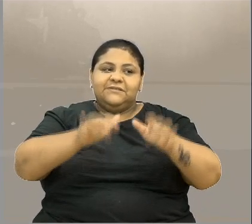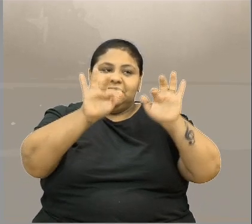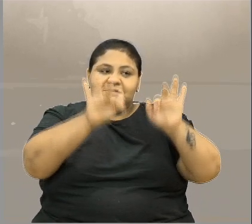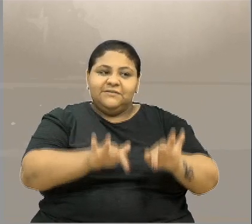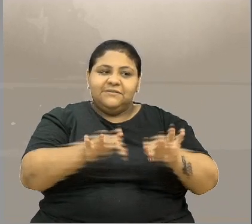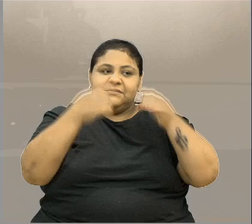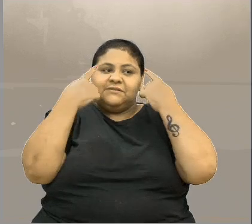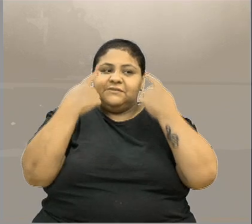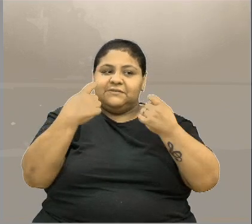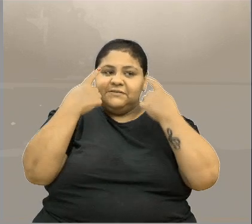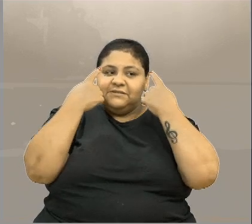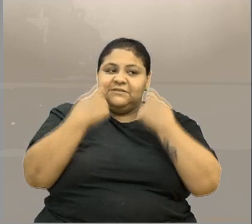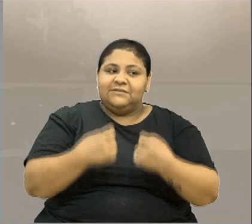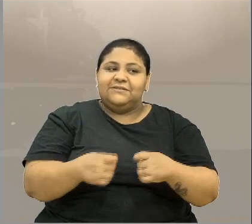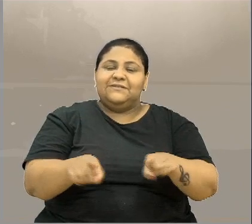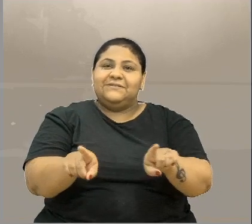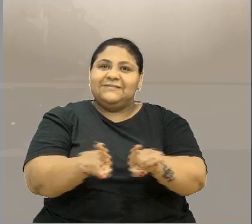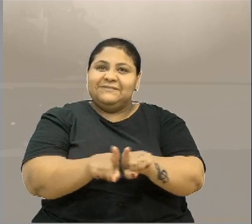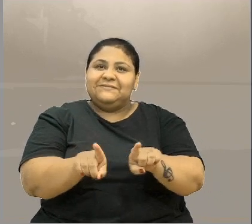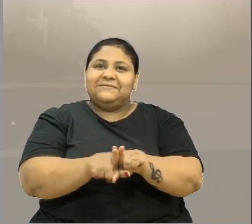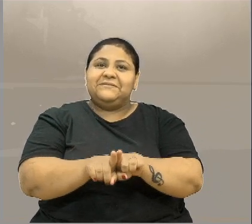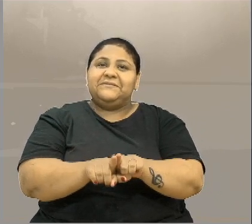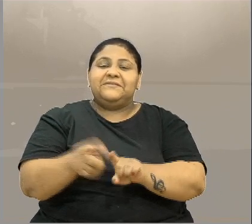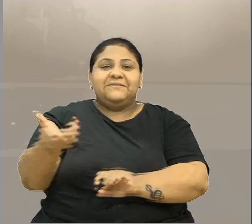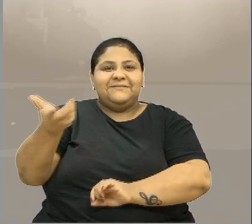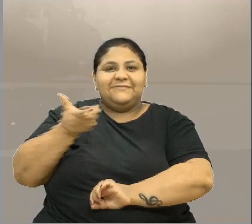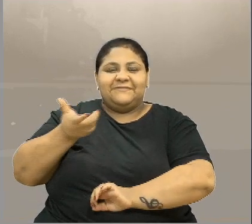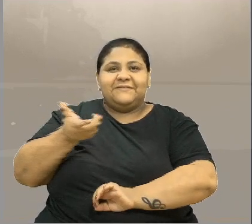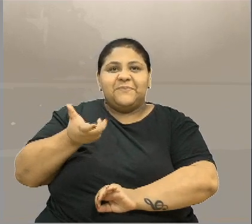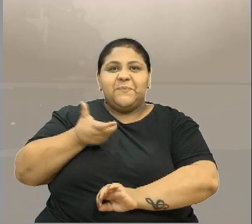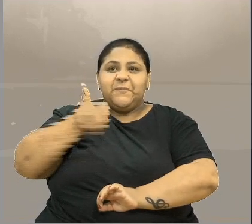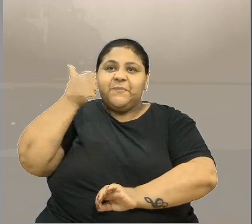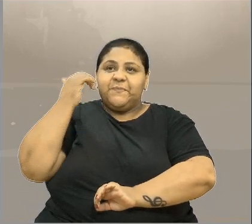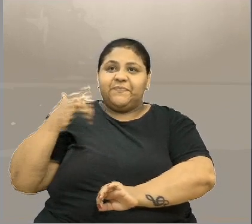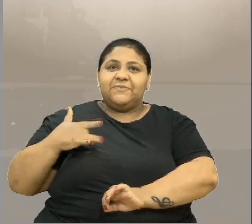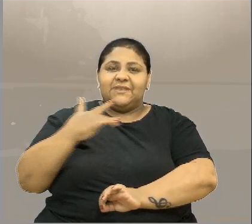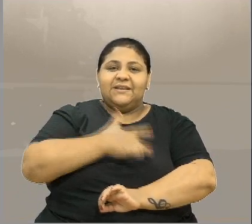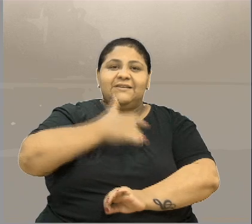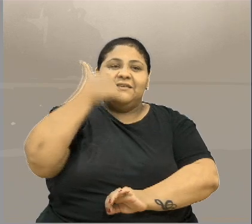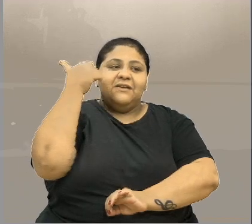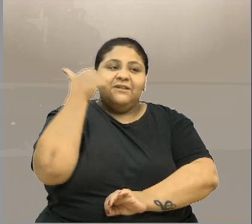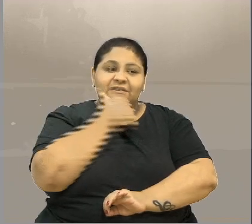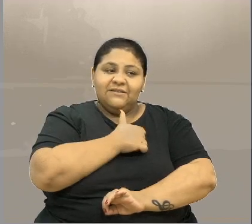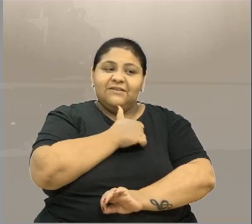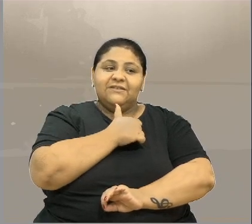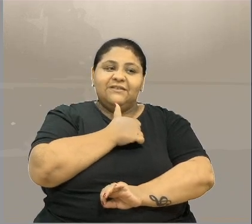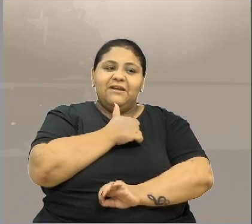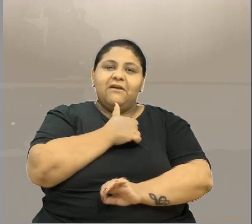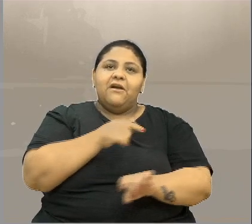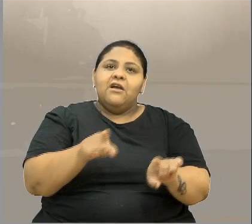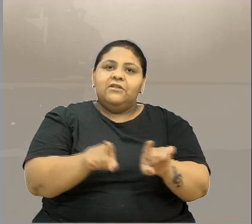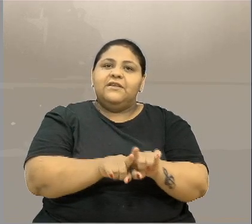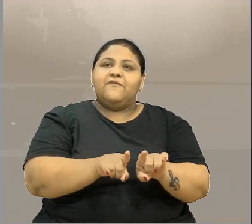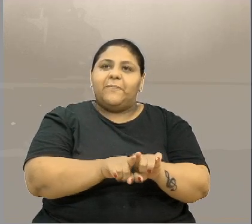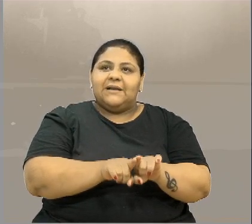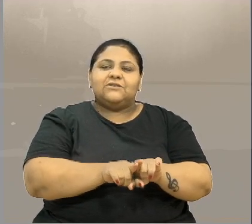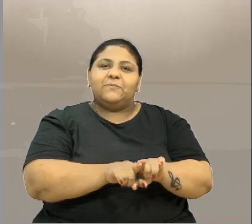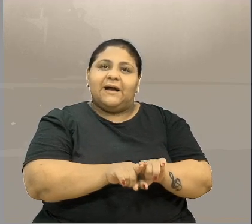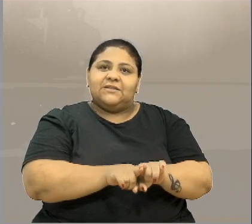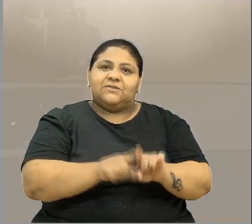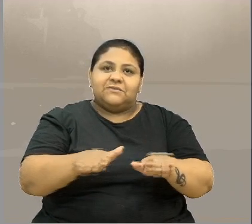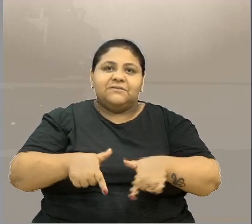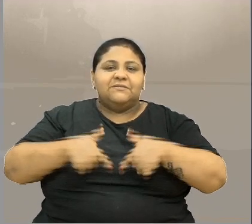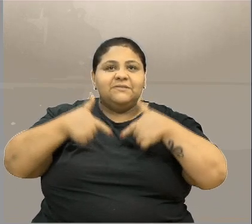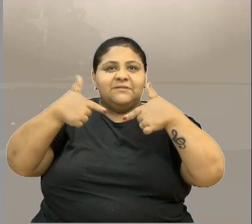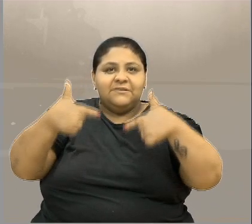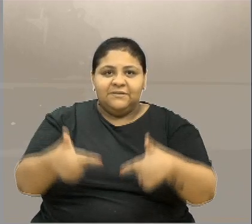violência doméstica até empreendedorismo feminino, saúde da mulher, e a gente faz uma série de ações, né? Eu brinco que um dia o